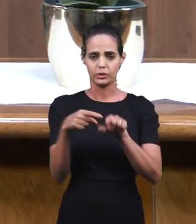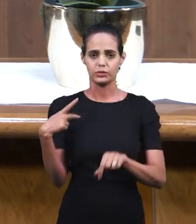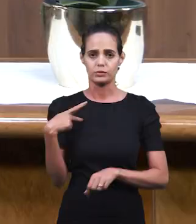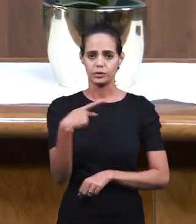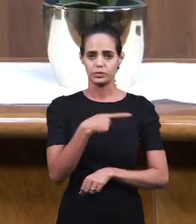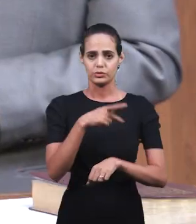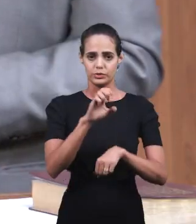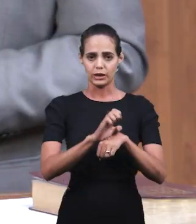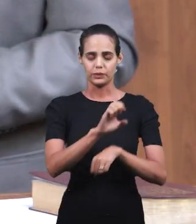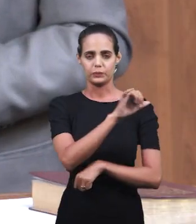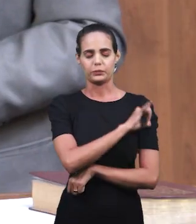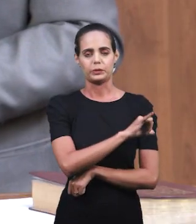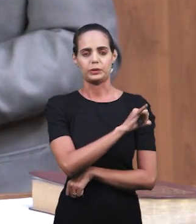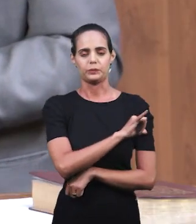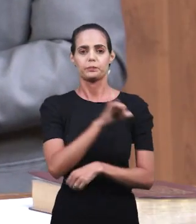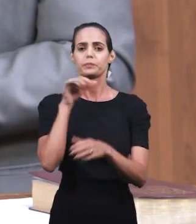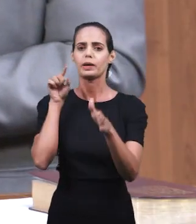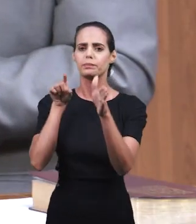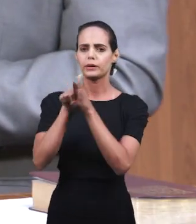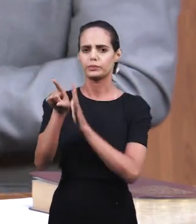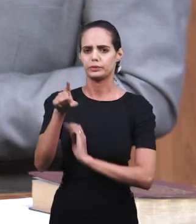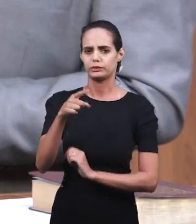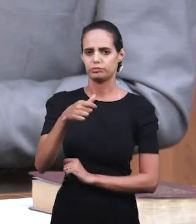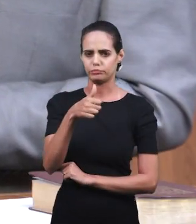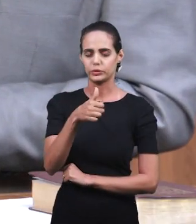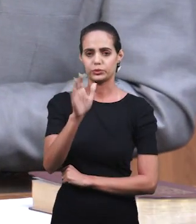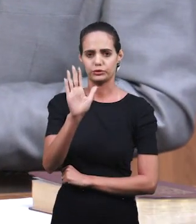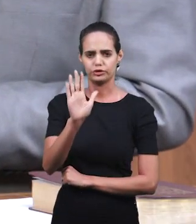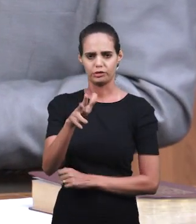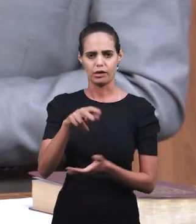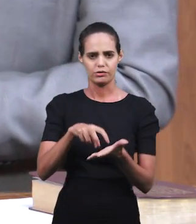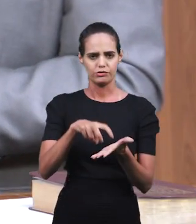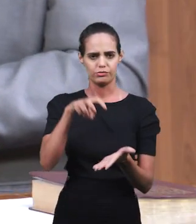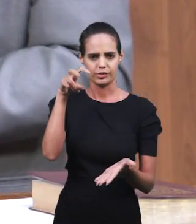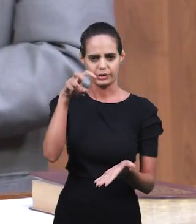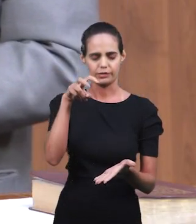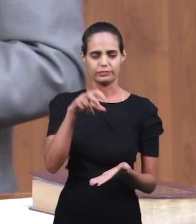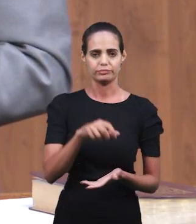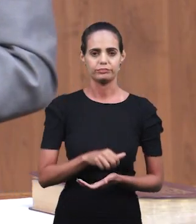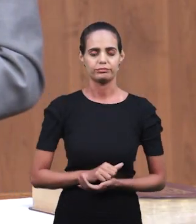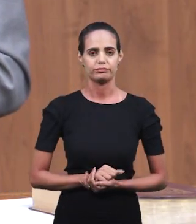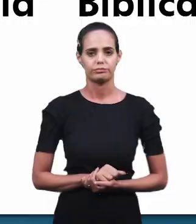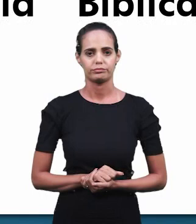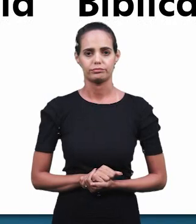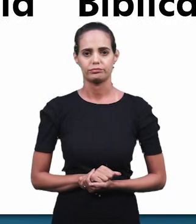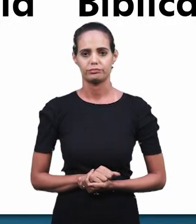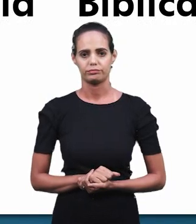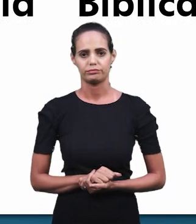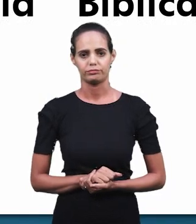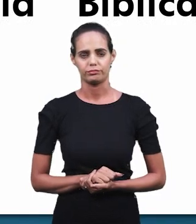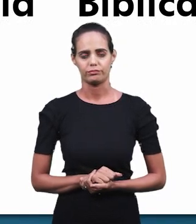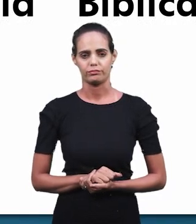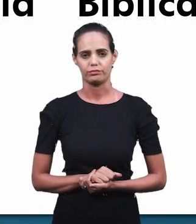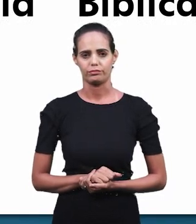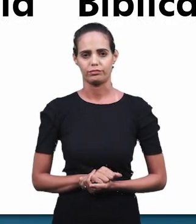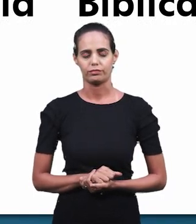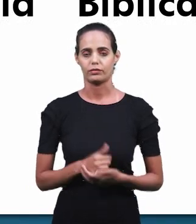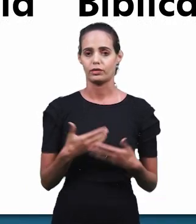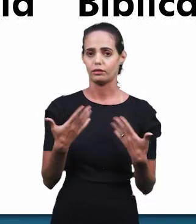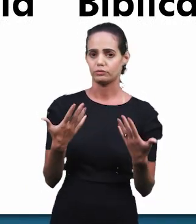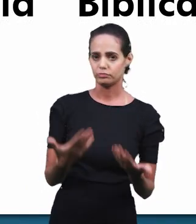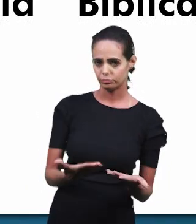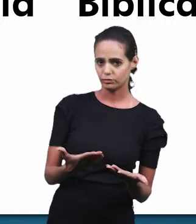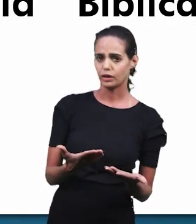de Janeiro. Vamos à pergunta. A pergunta número 1, que foi trazida hoje de manhã na EBD, é a seguinte: considerando os estudos feitos sobre